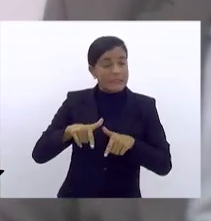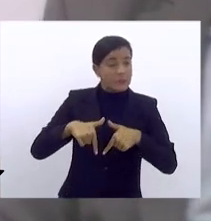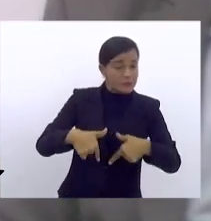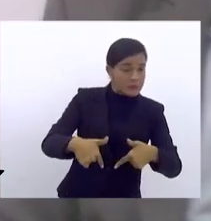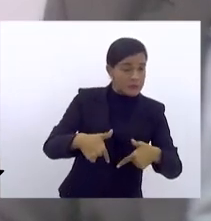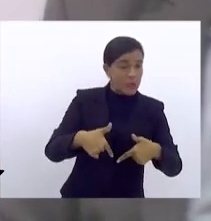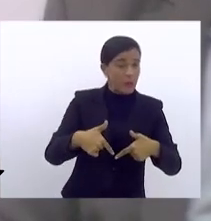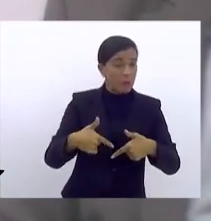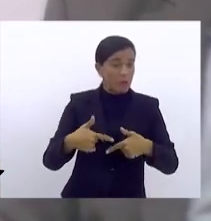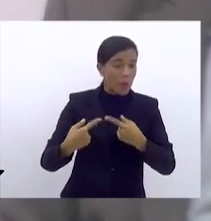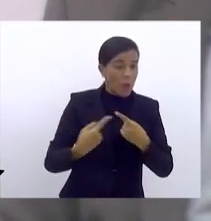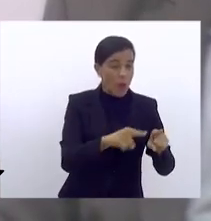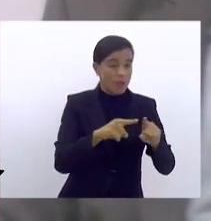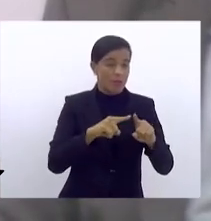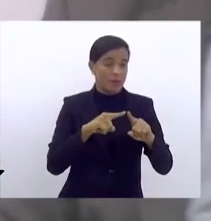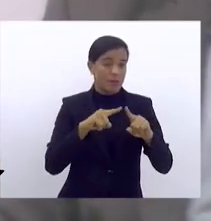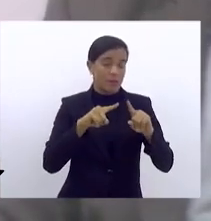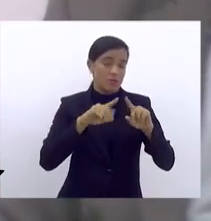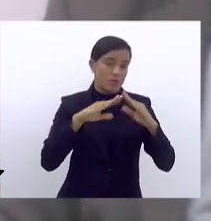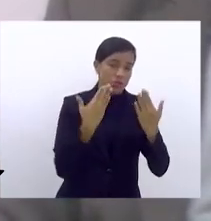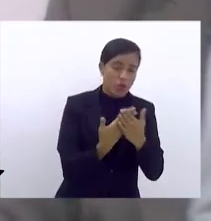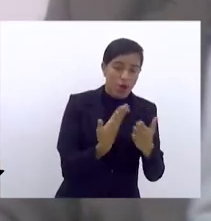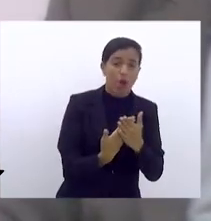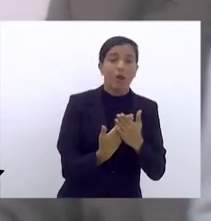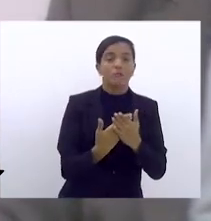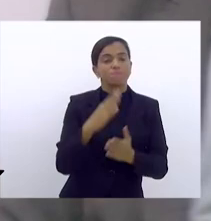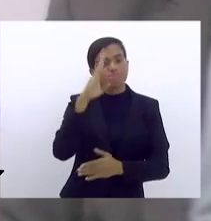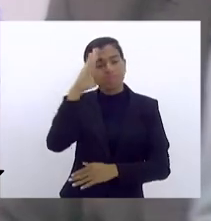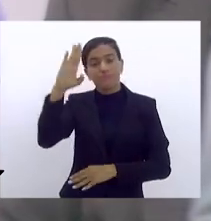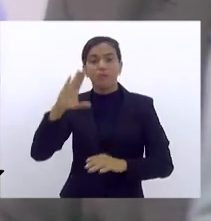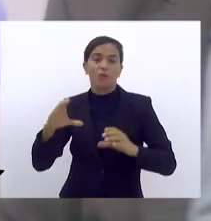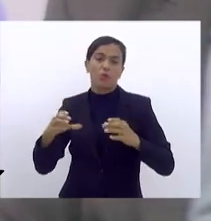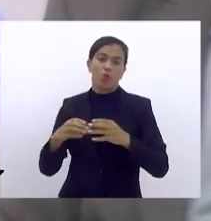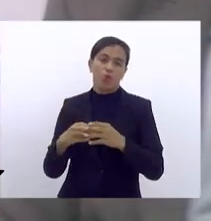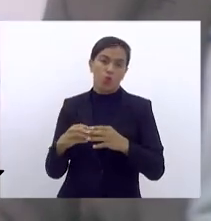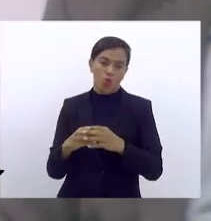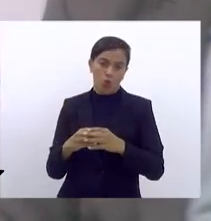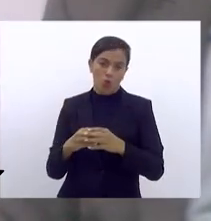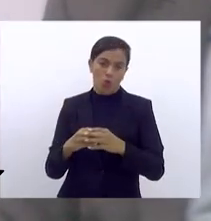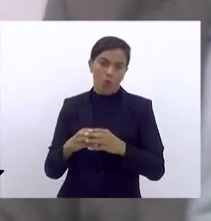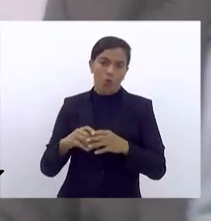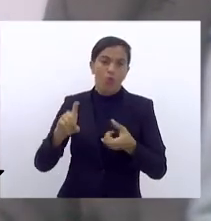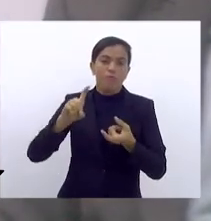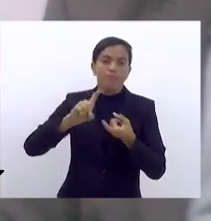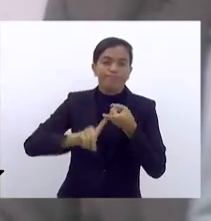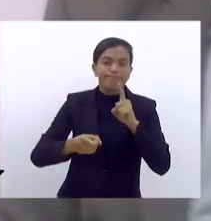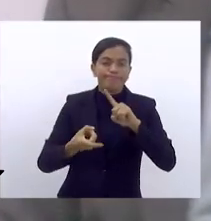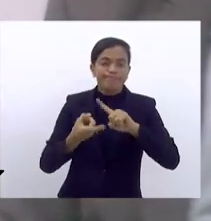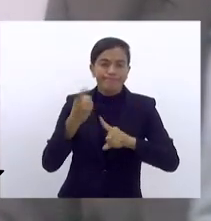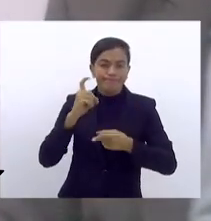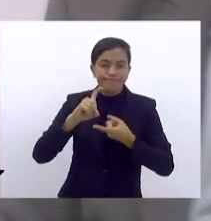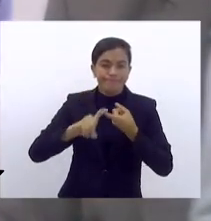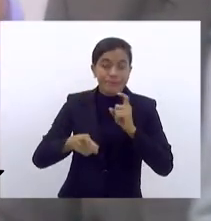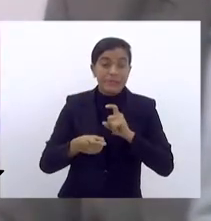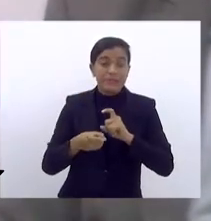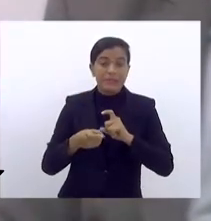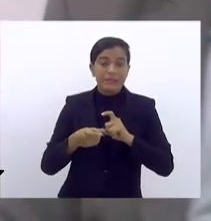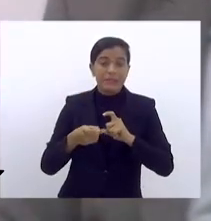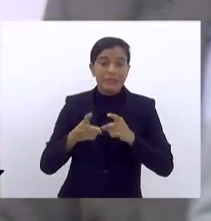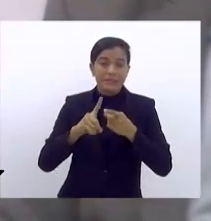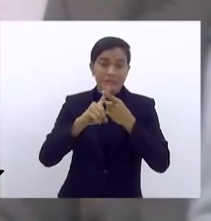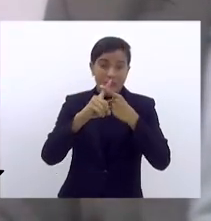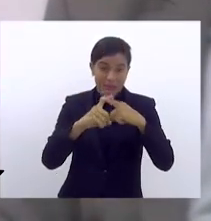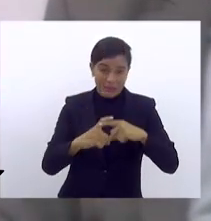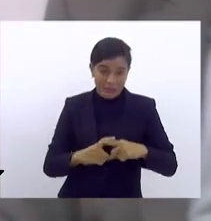gente por trás especialmente grupos de caráter neonazista isso é hoje o que está